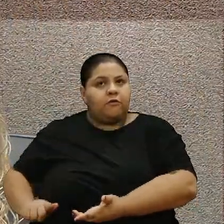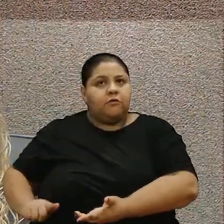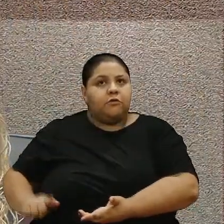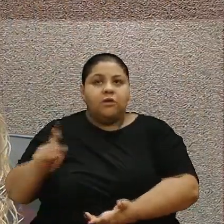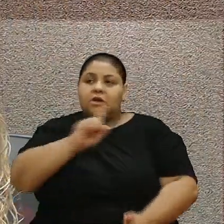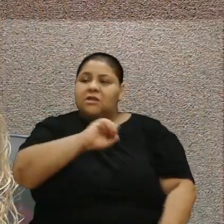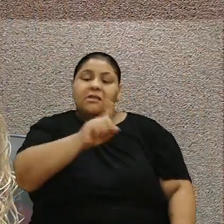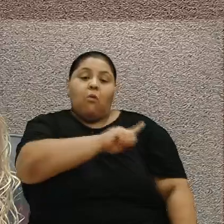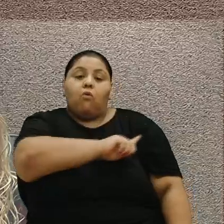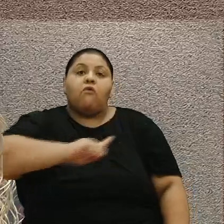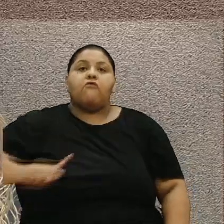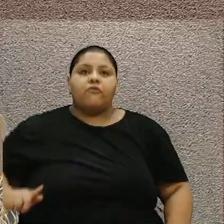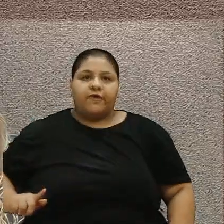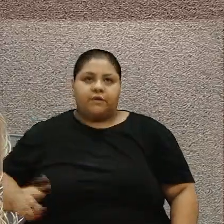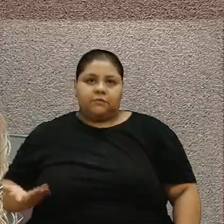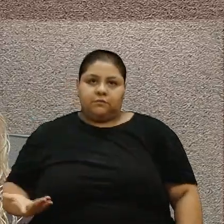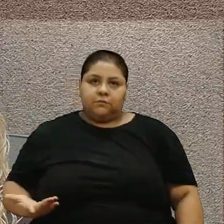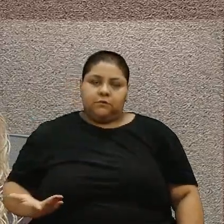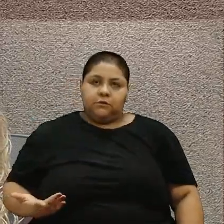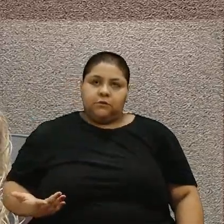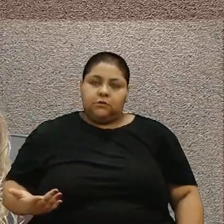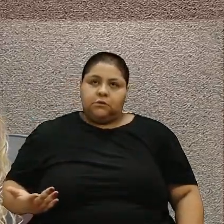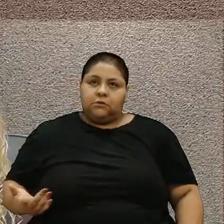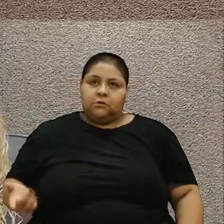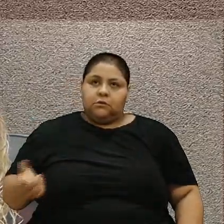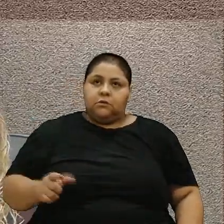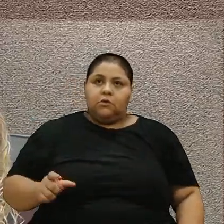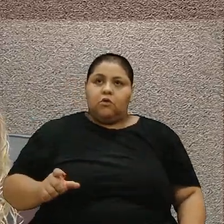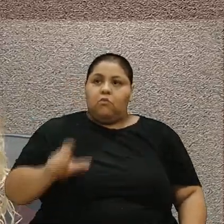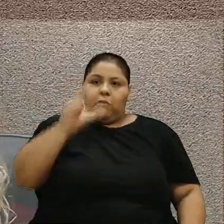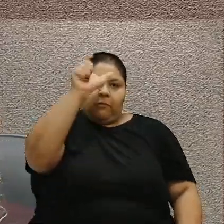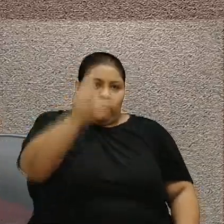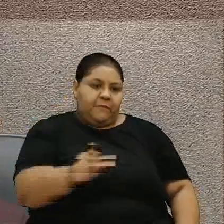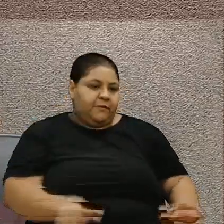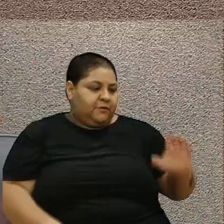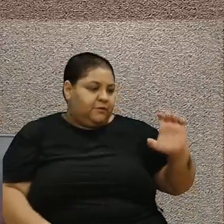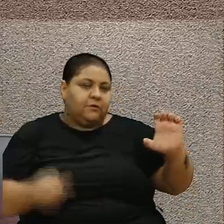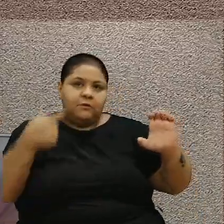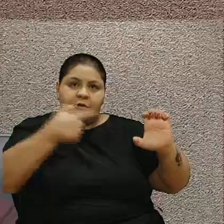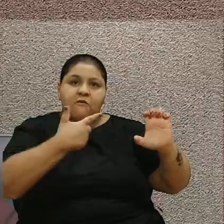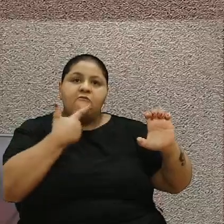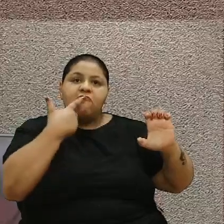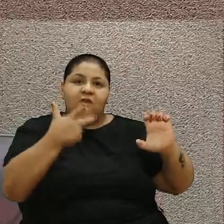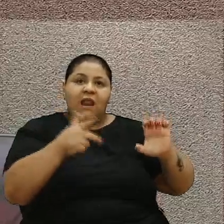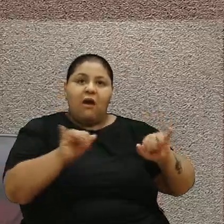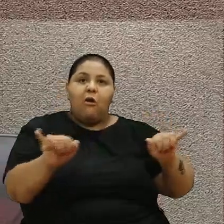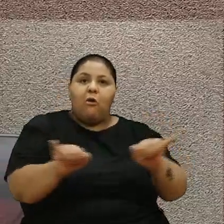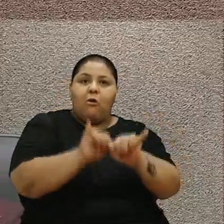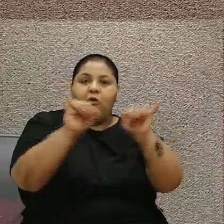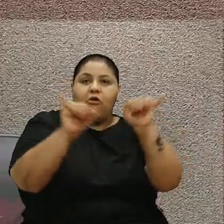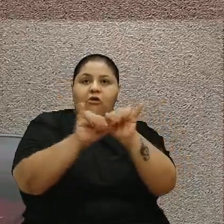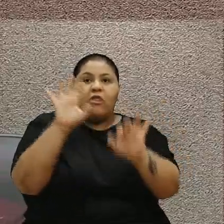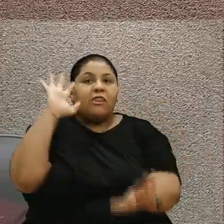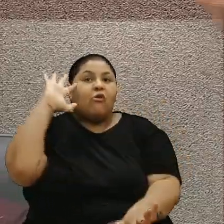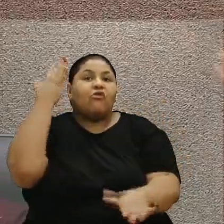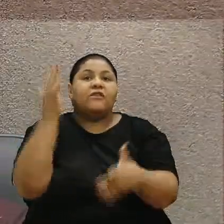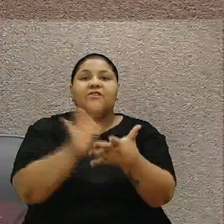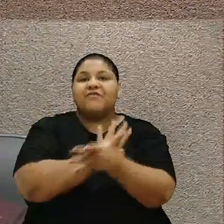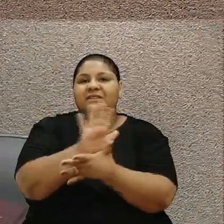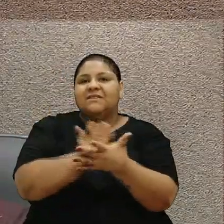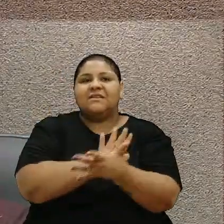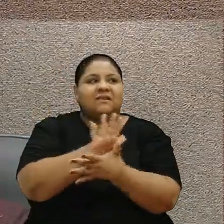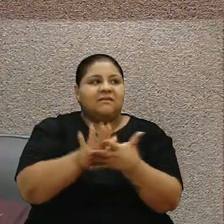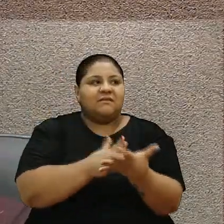um governo que, quando alguém de esquerda fala um monte de asneira, não acontece absolutamente